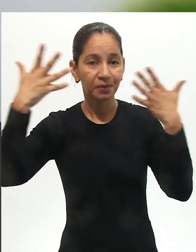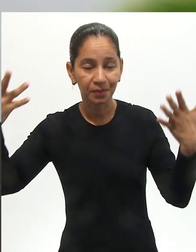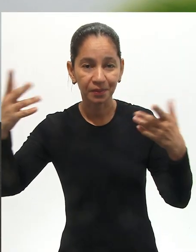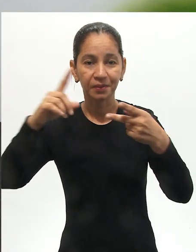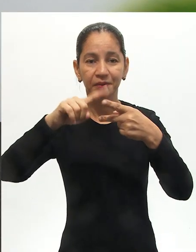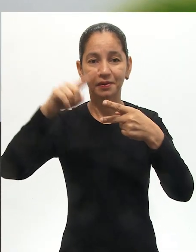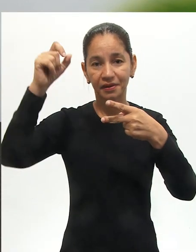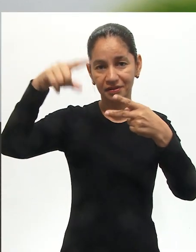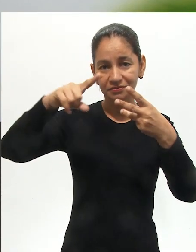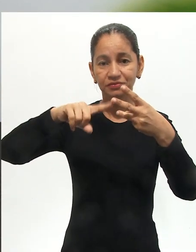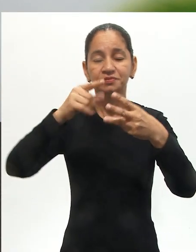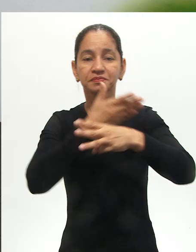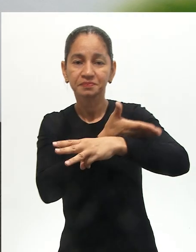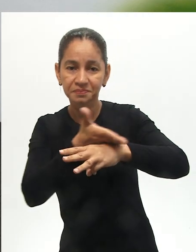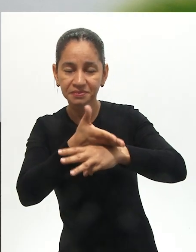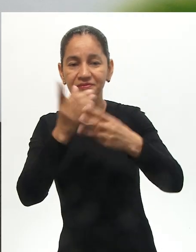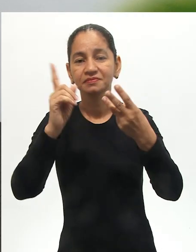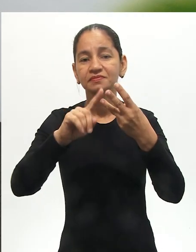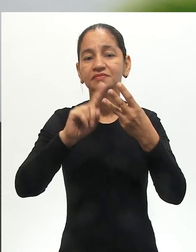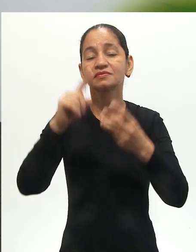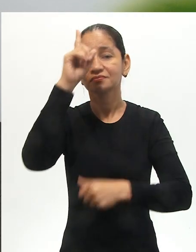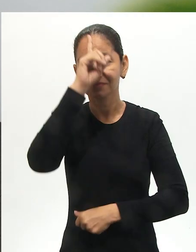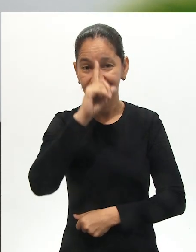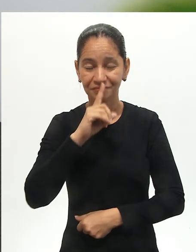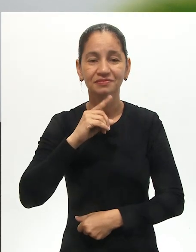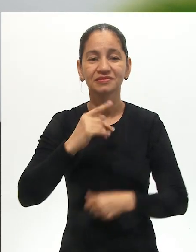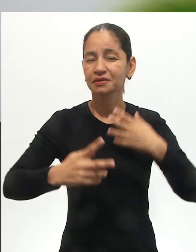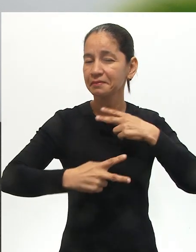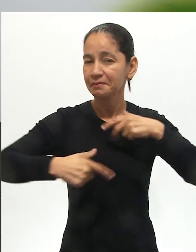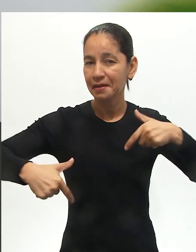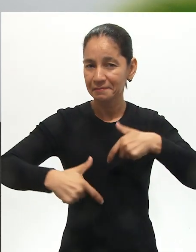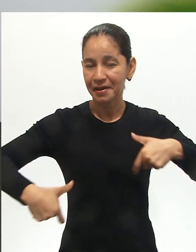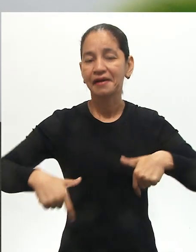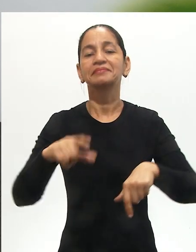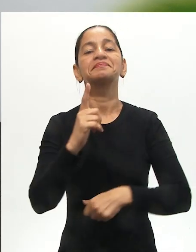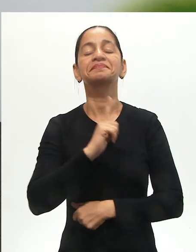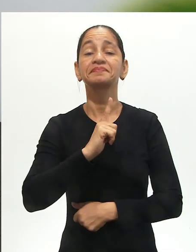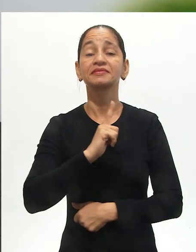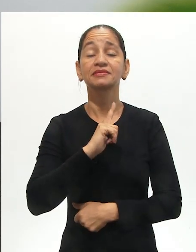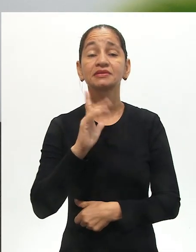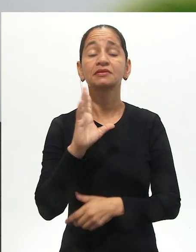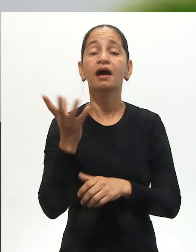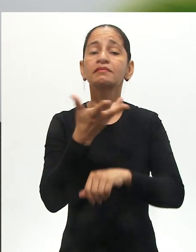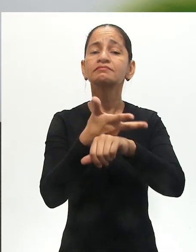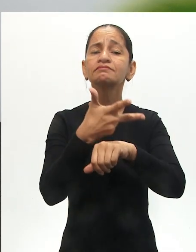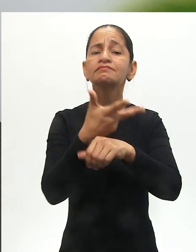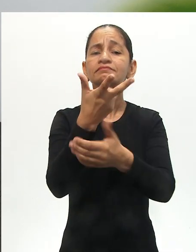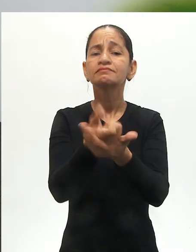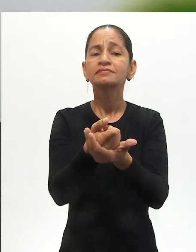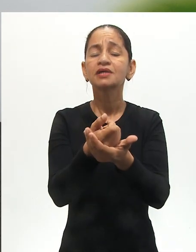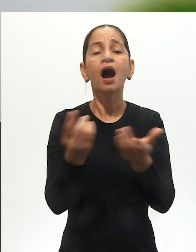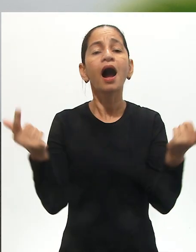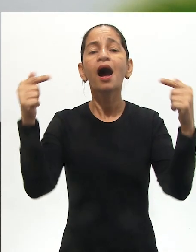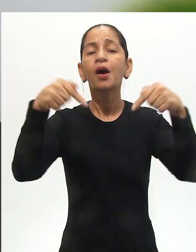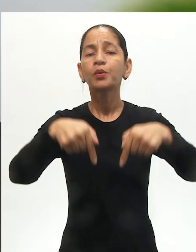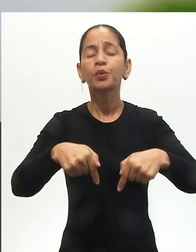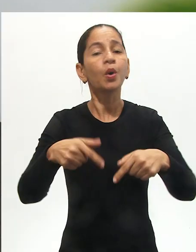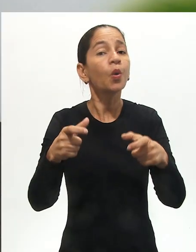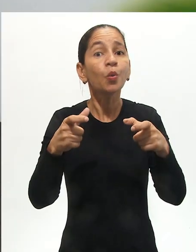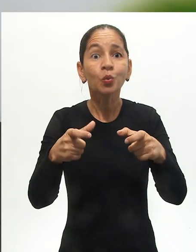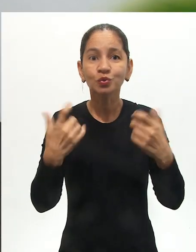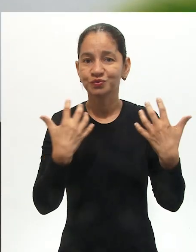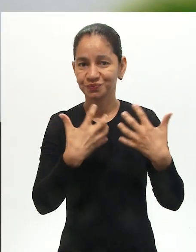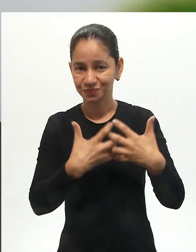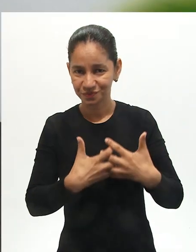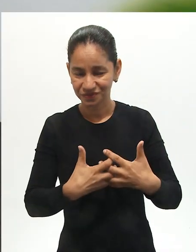azul, branco e amarelo. Estou gravando essa aula no estúdio do IFRO,